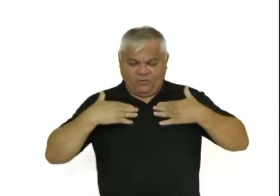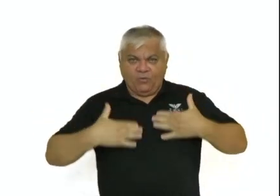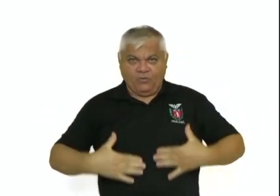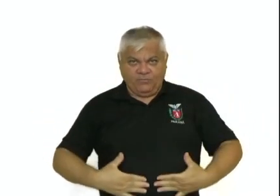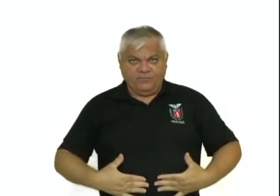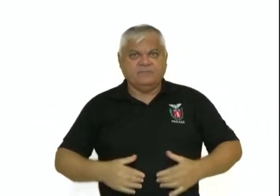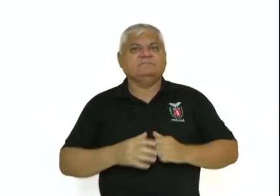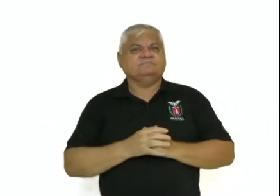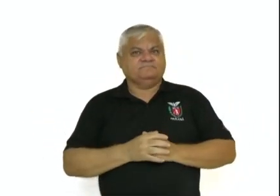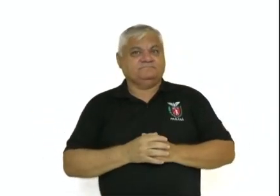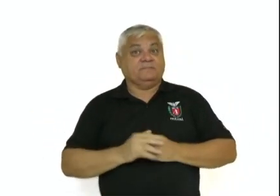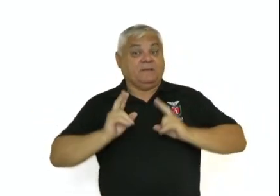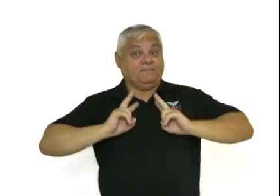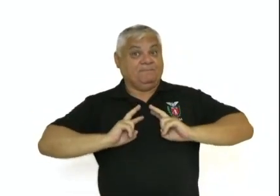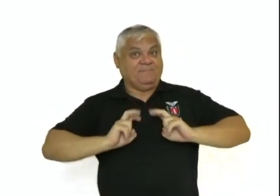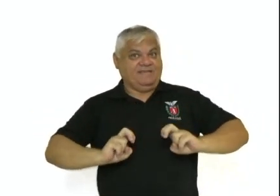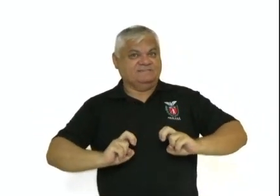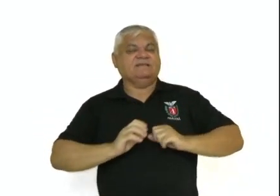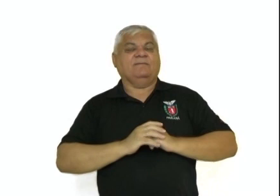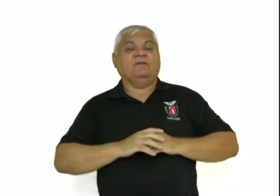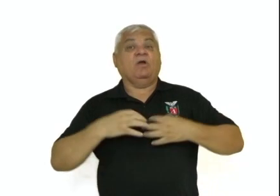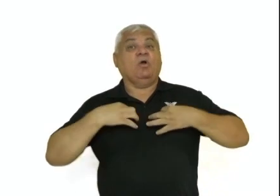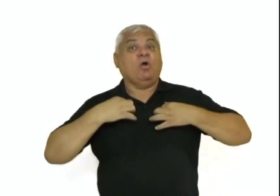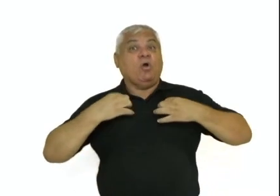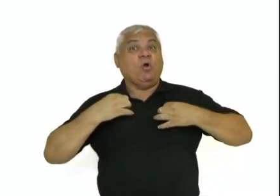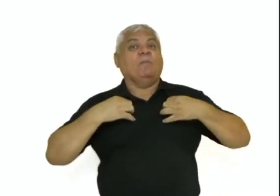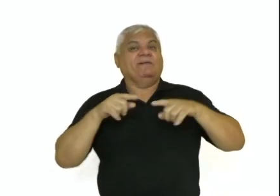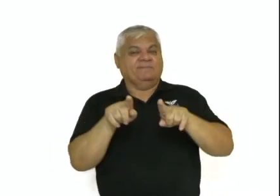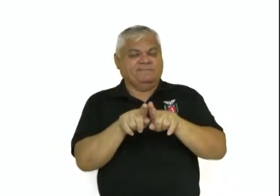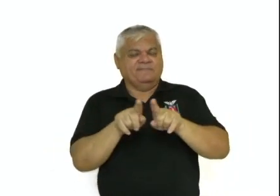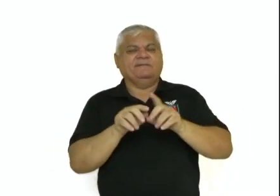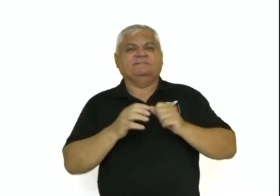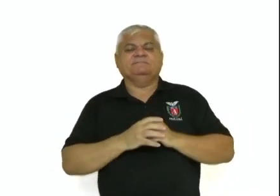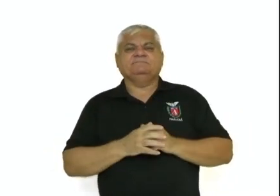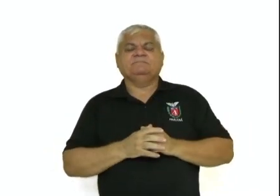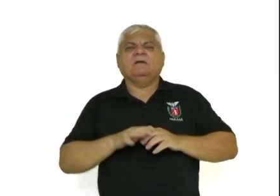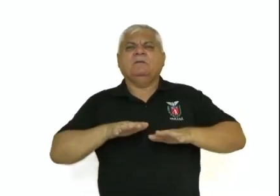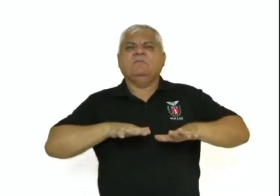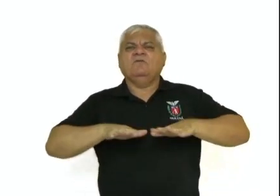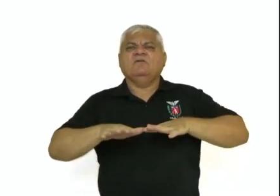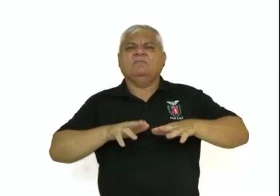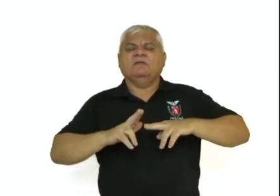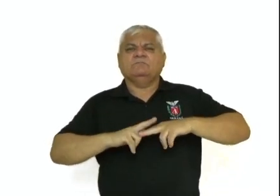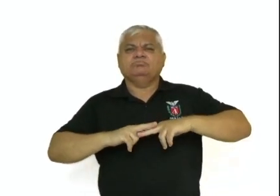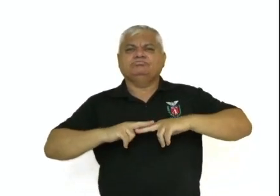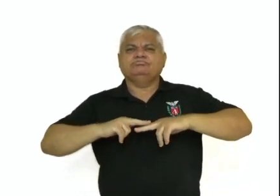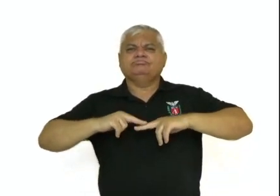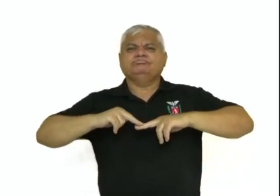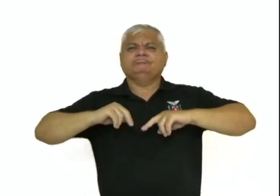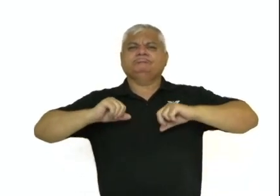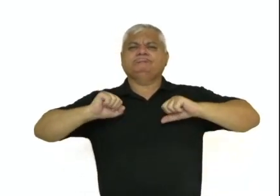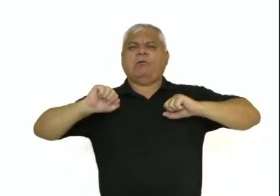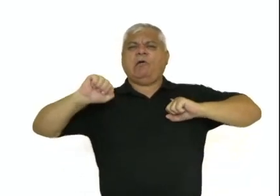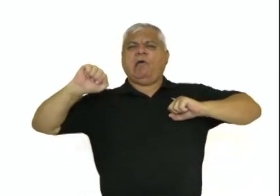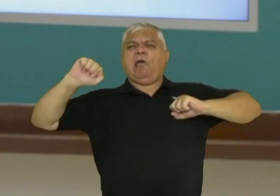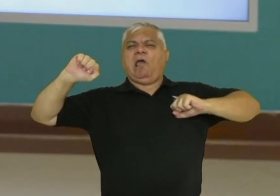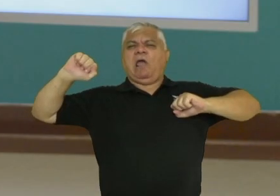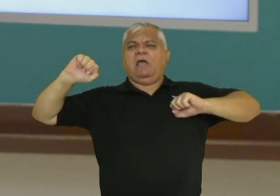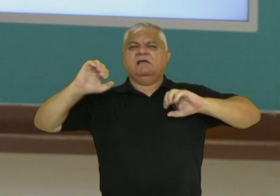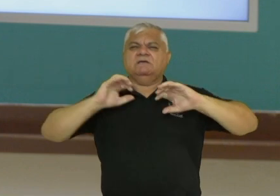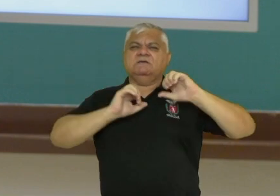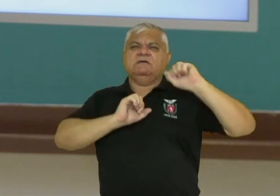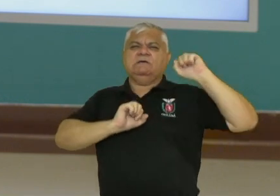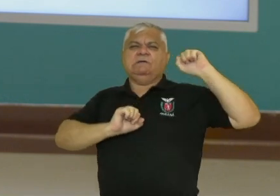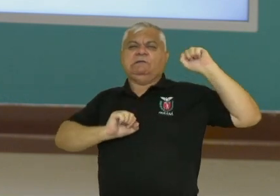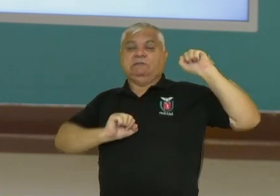Tente percebê-lo preenchendo suas roupas. Retome sua movimentação lentamente, espreguiçando-se. Gente, eu vou